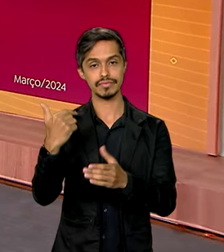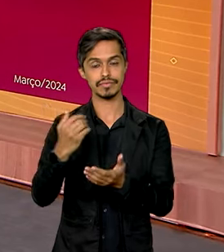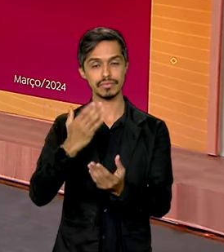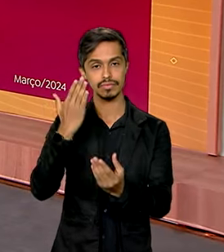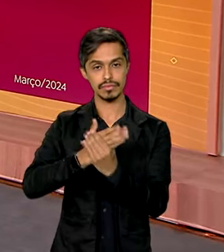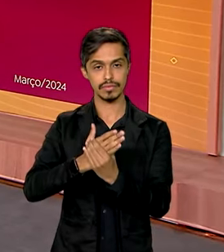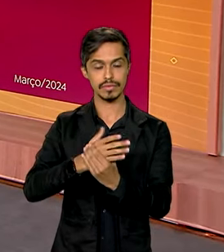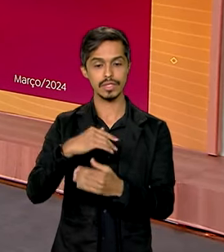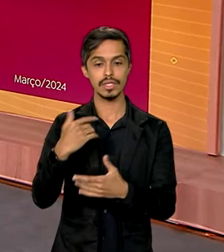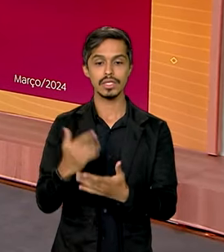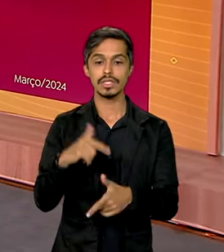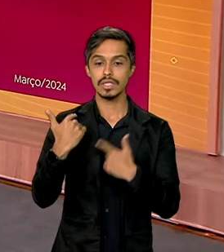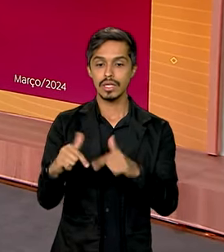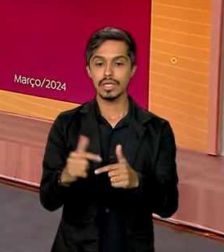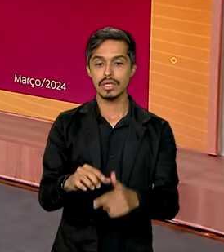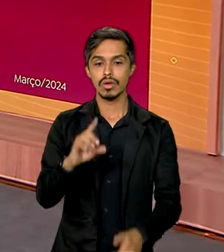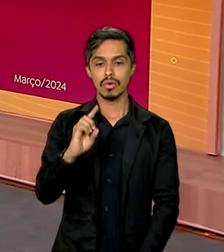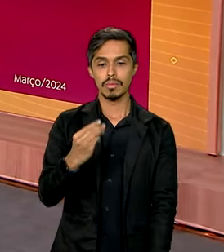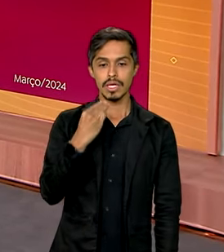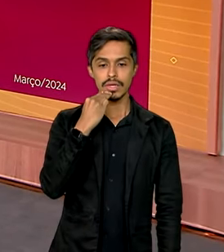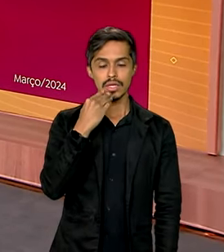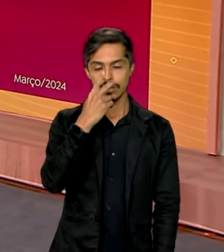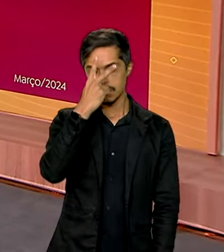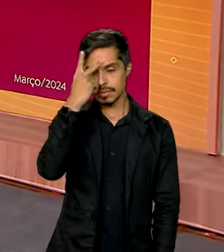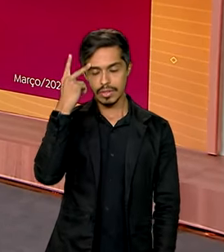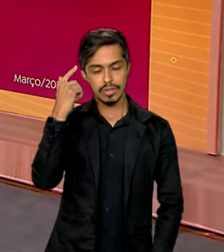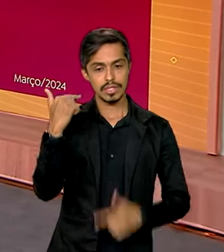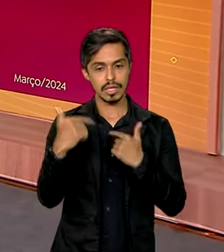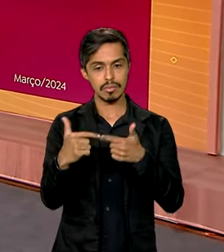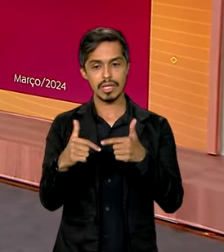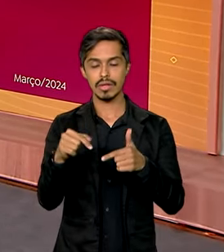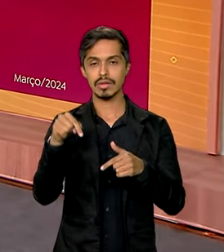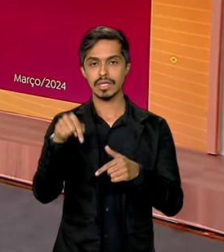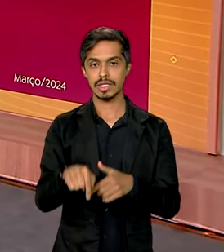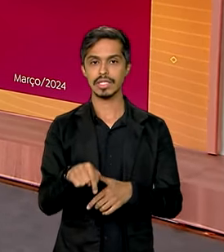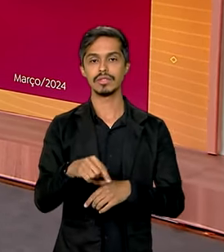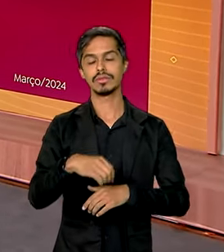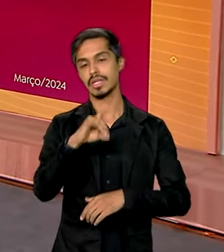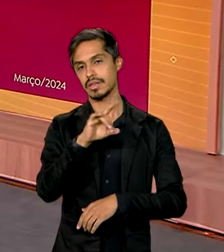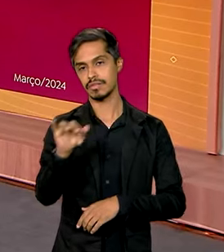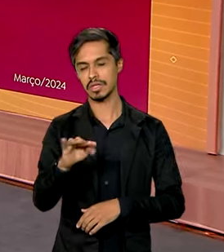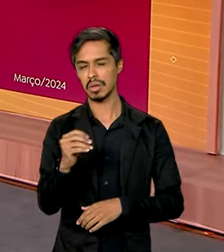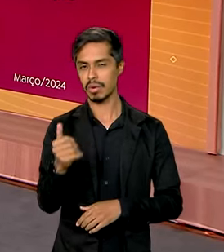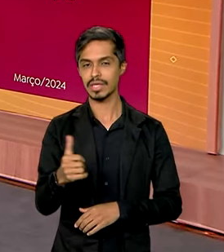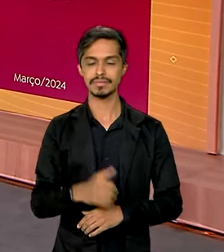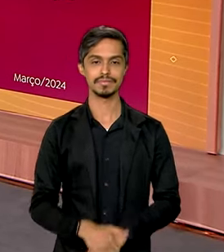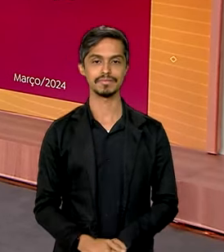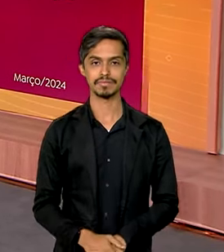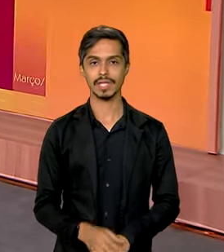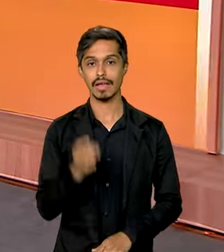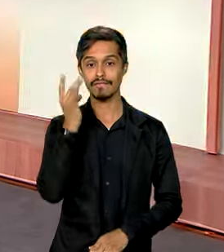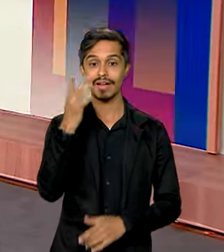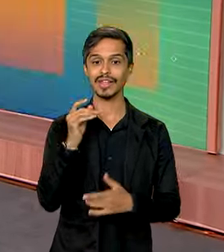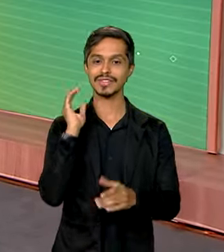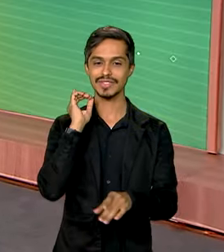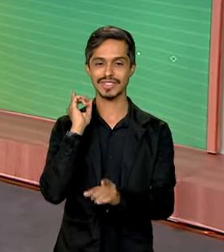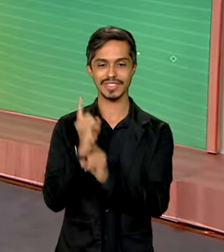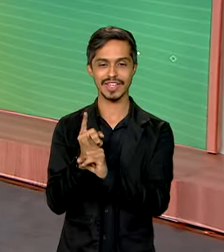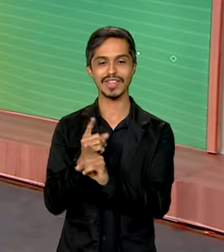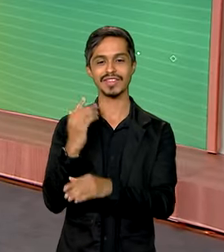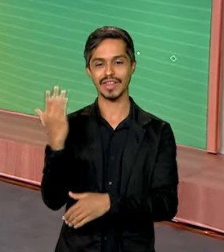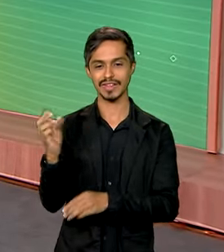quase 1 milhão de trabalhadores nesta situação, somente aqui no Distrito Federal. Você sabe que é fácil acessar